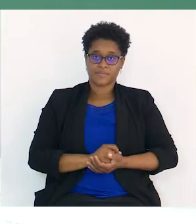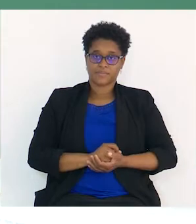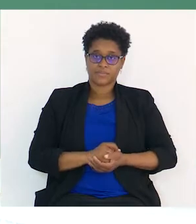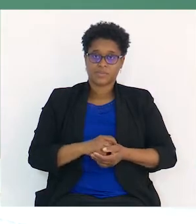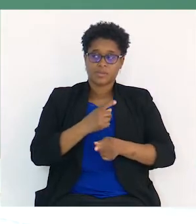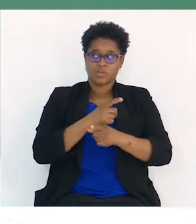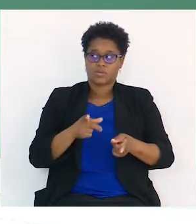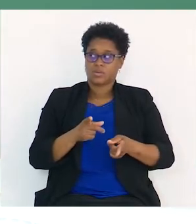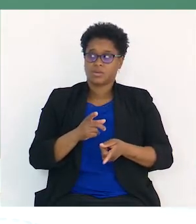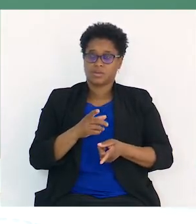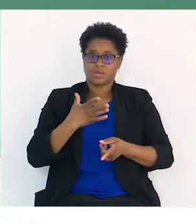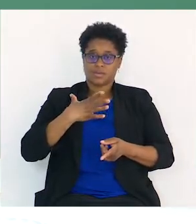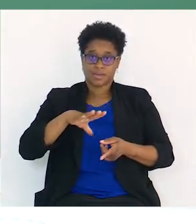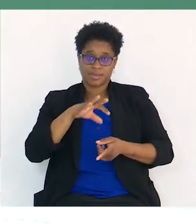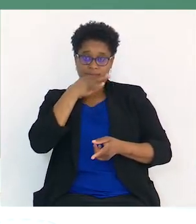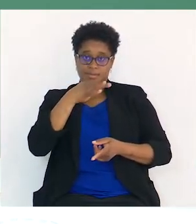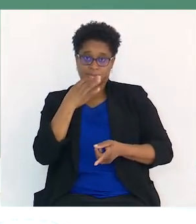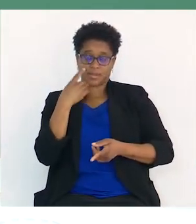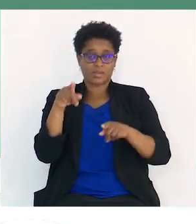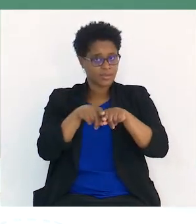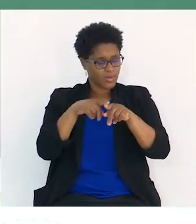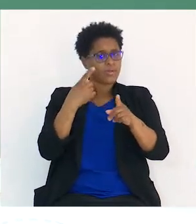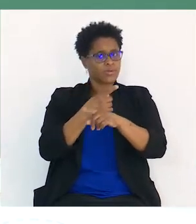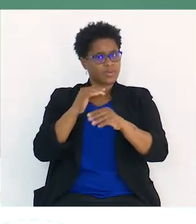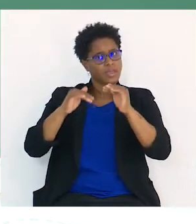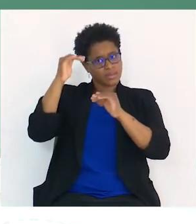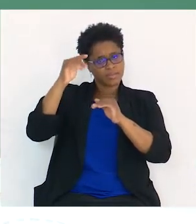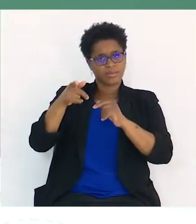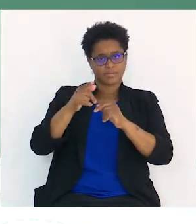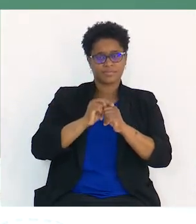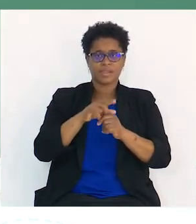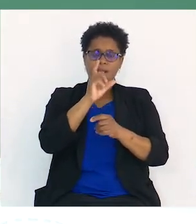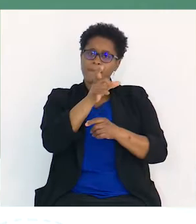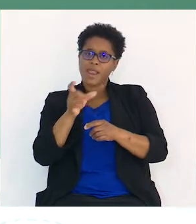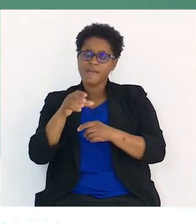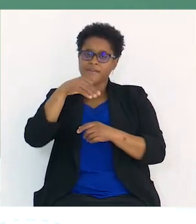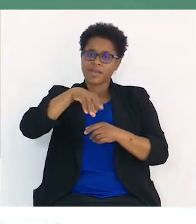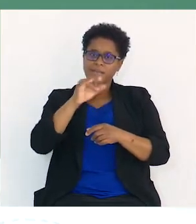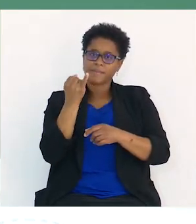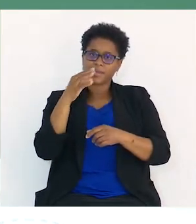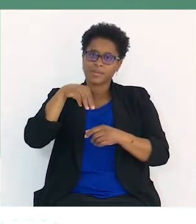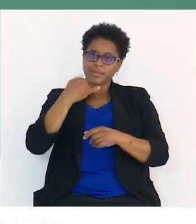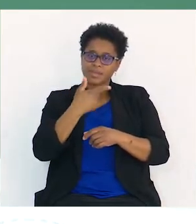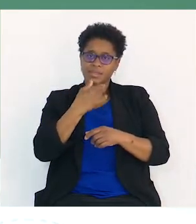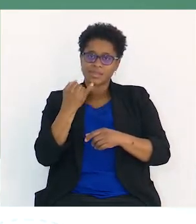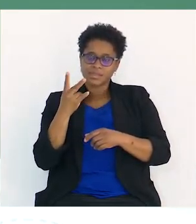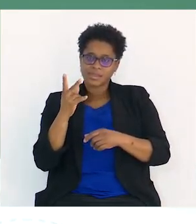O que quer dizer a mesma coisa lá em cima. A palavra primitiva, ou então ao